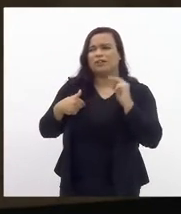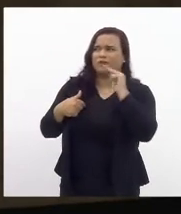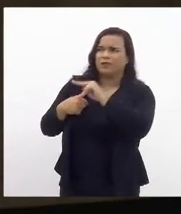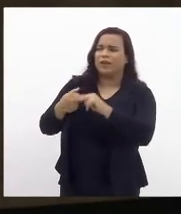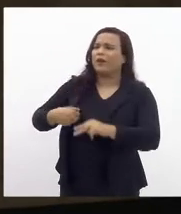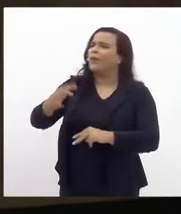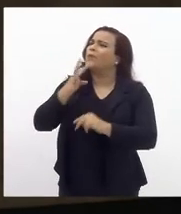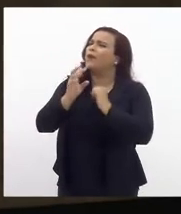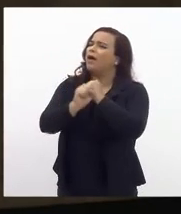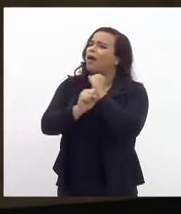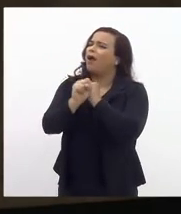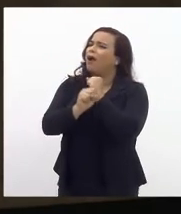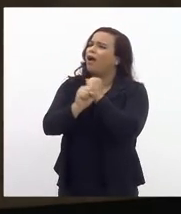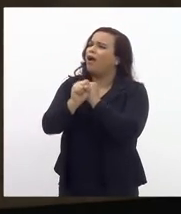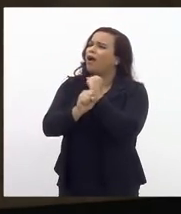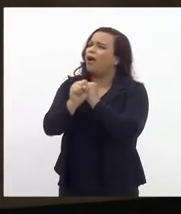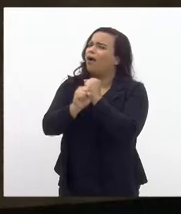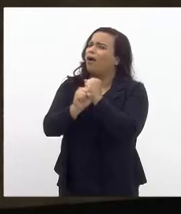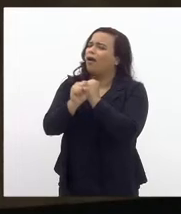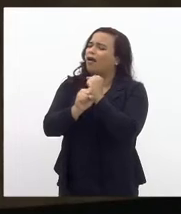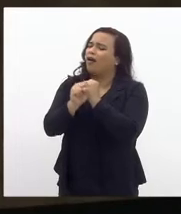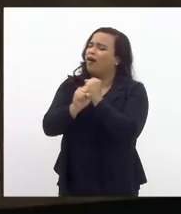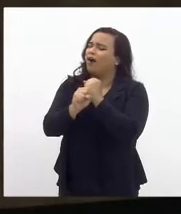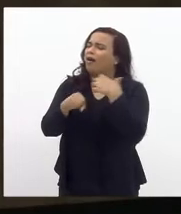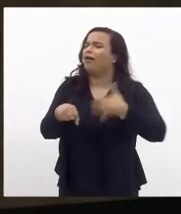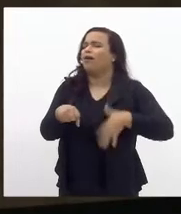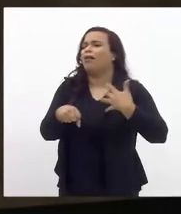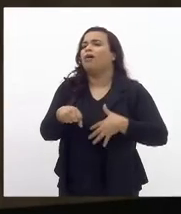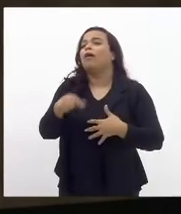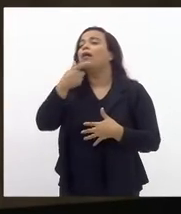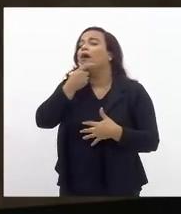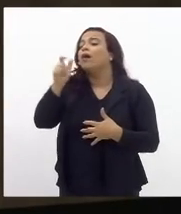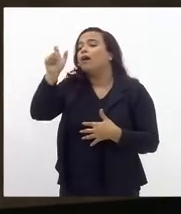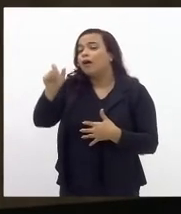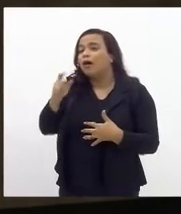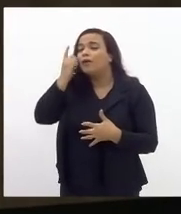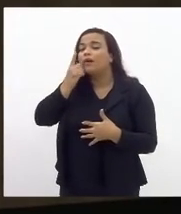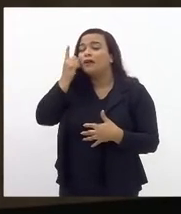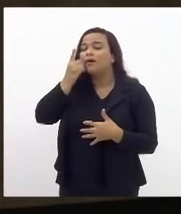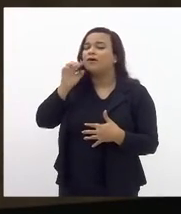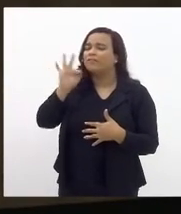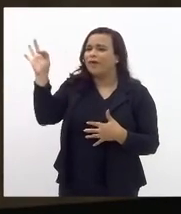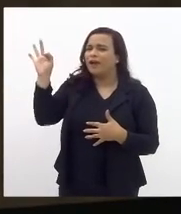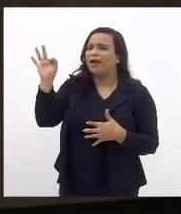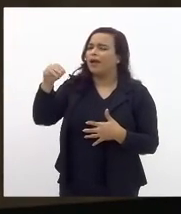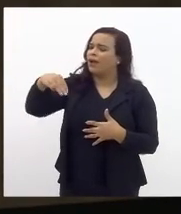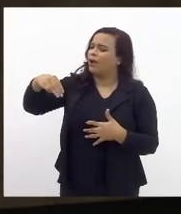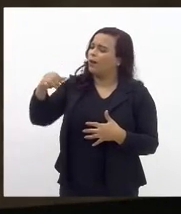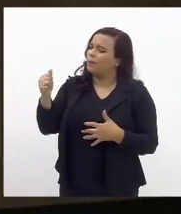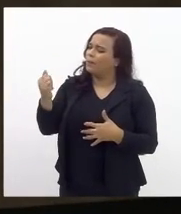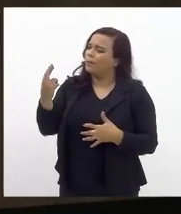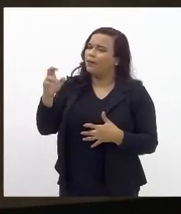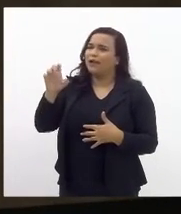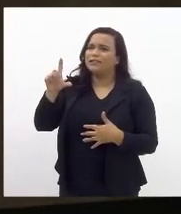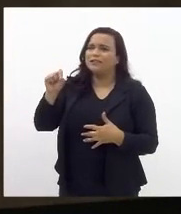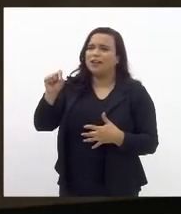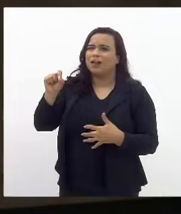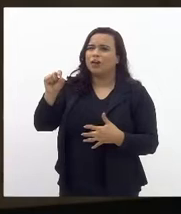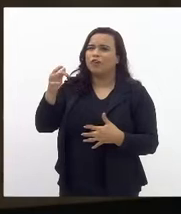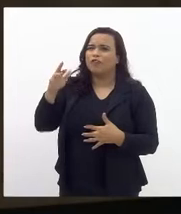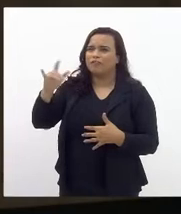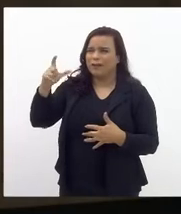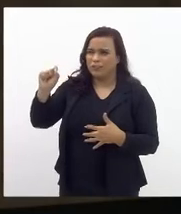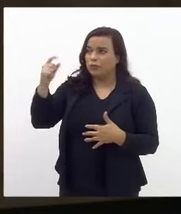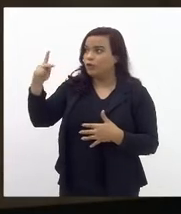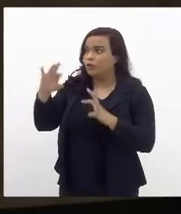tempo, conheço de longa data o deputado federal Marcelo Freixo, conheço a sua família. Eu me lembro aqui,